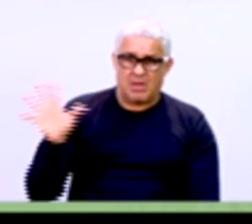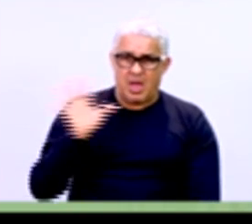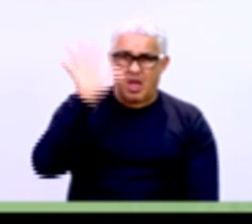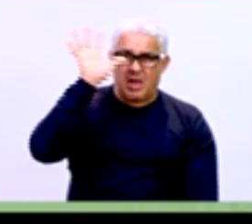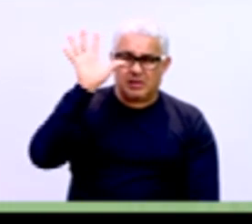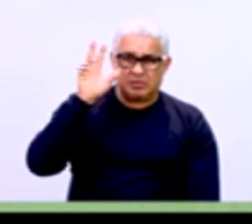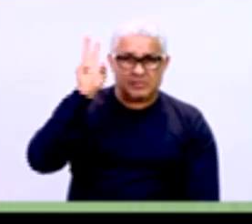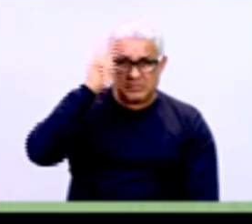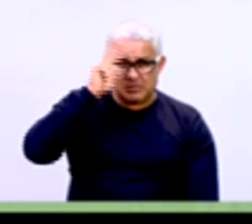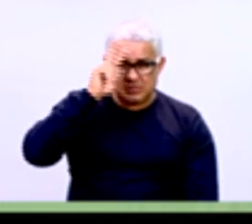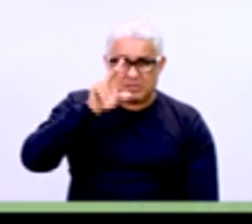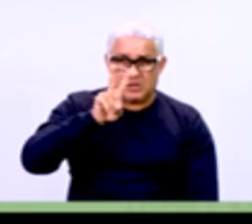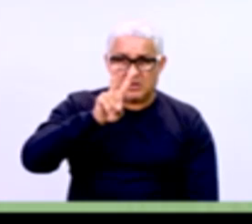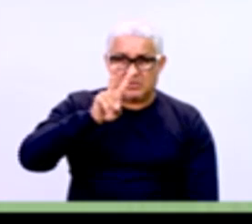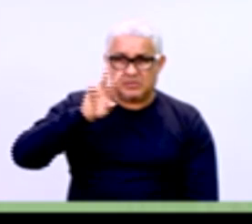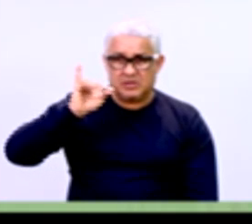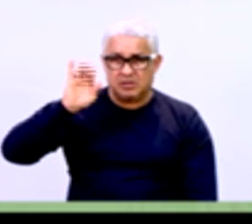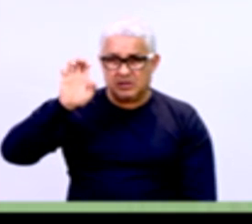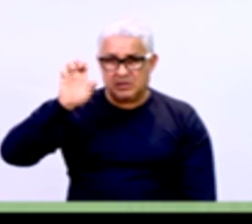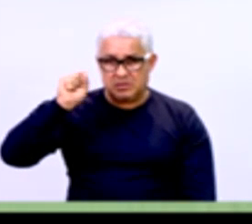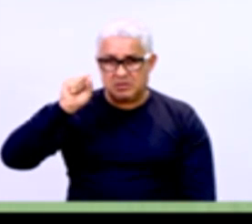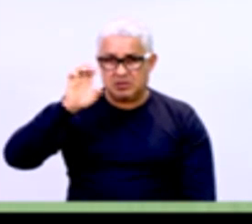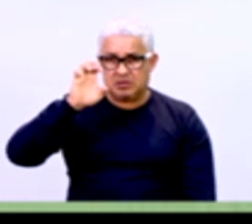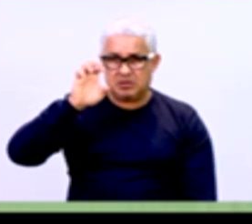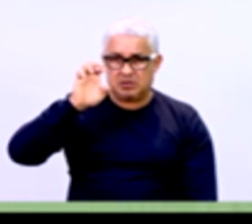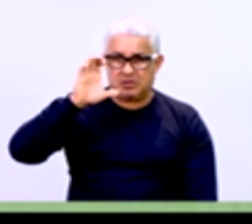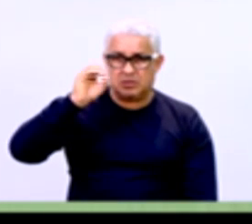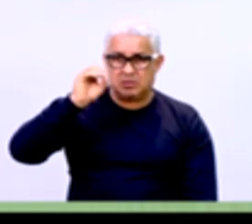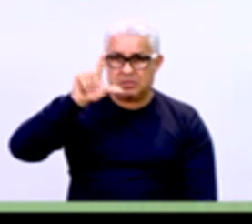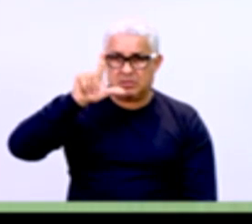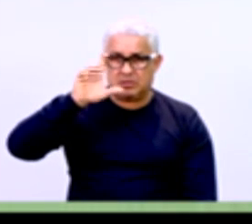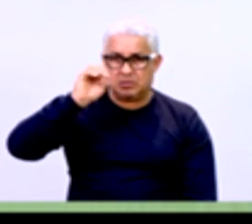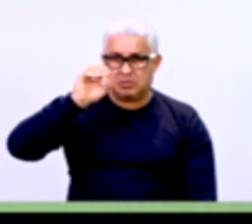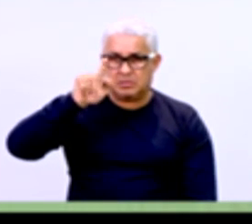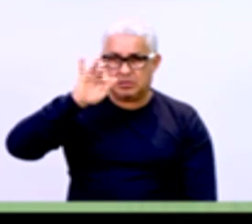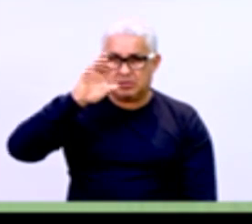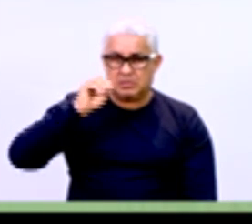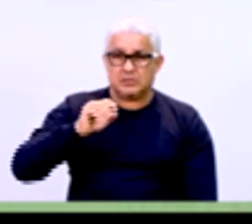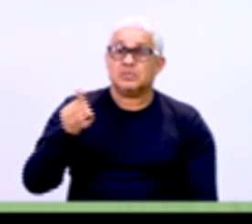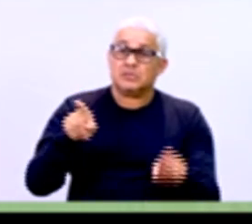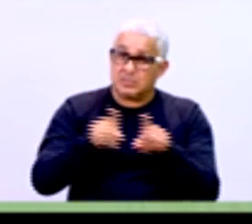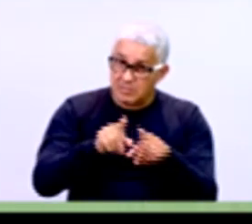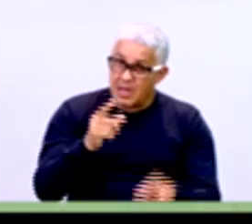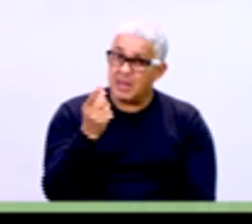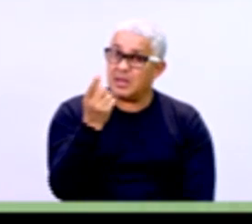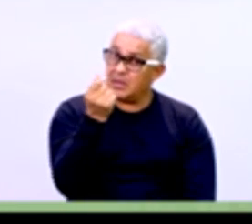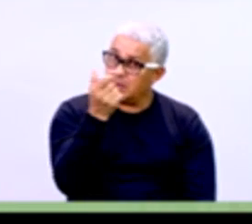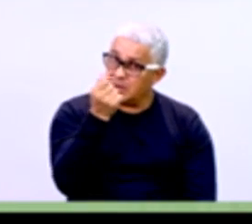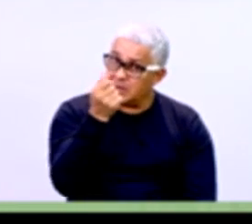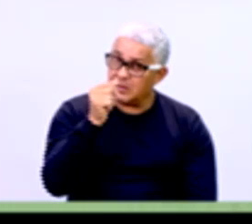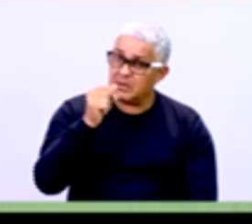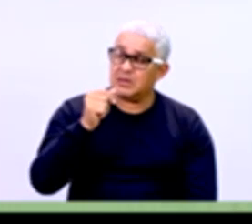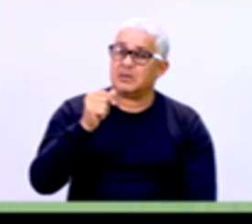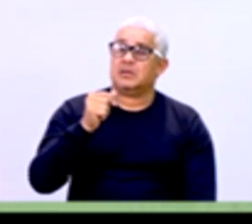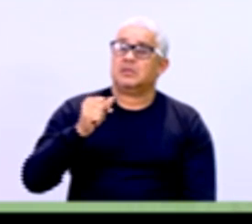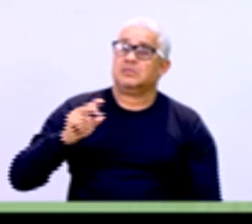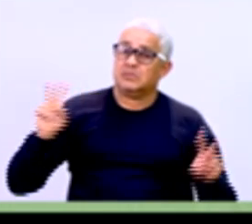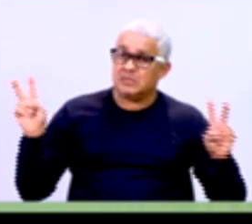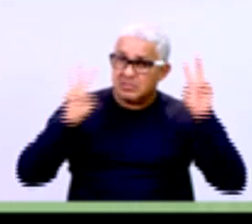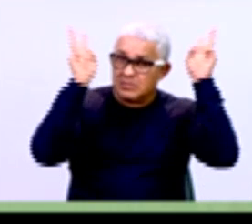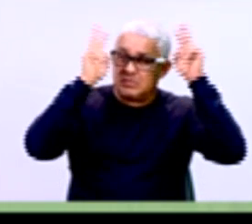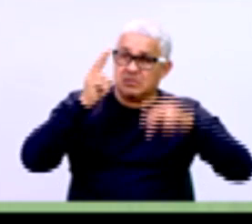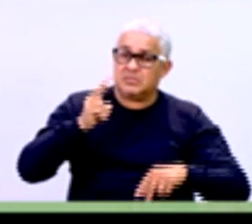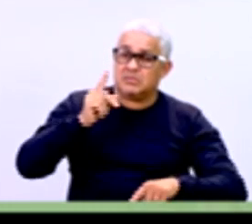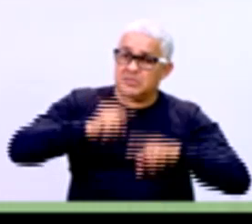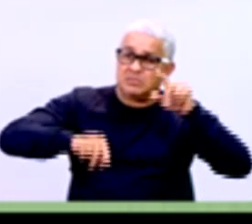do viés ecológico, né? A ecoeficiência, mas também a questão do preço, da valoração dos seus produtos, que deve ser